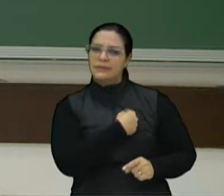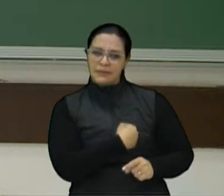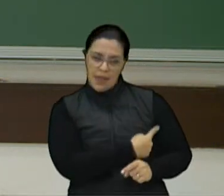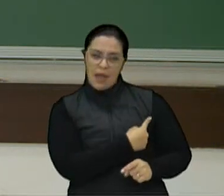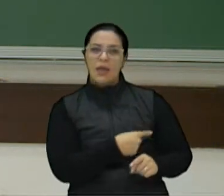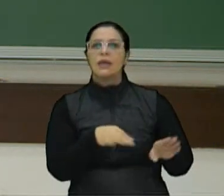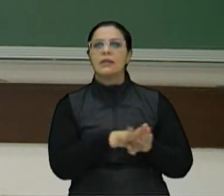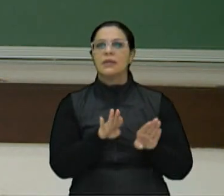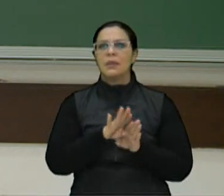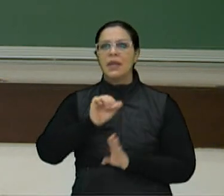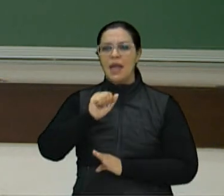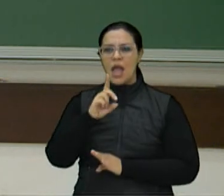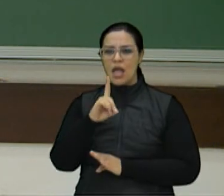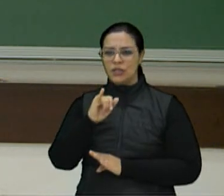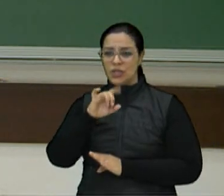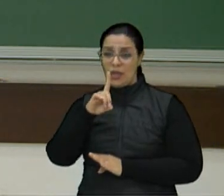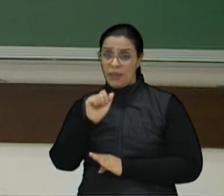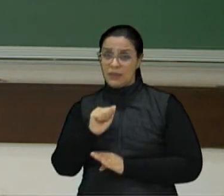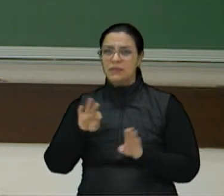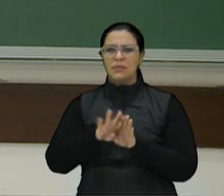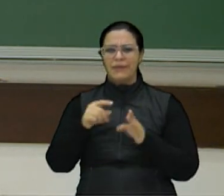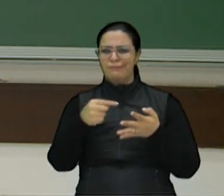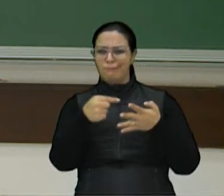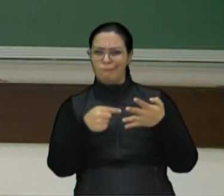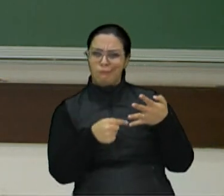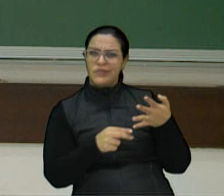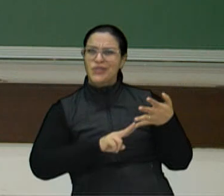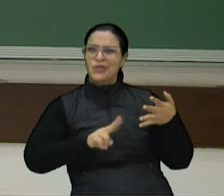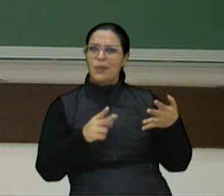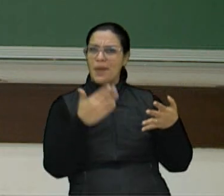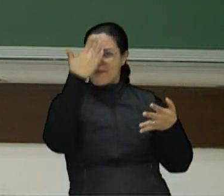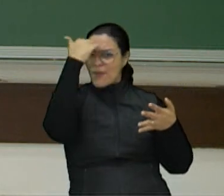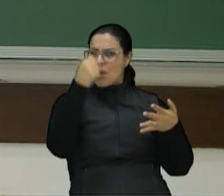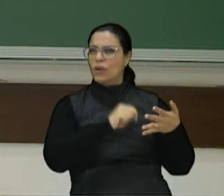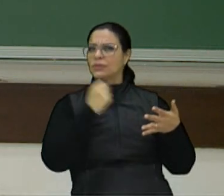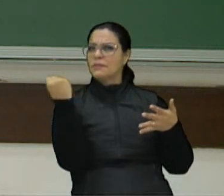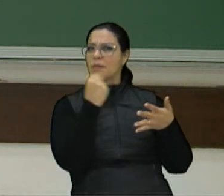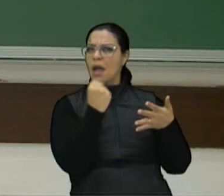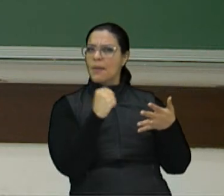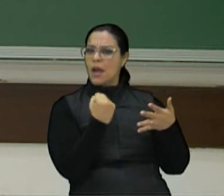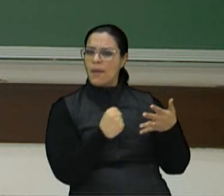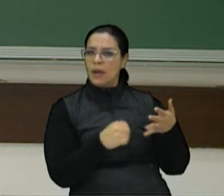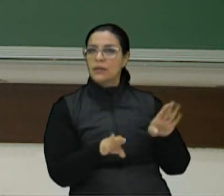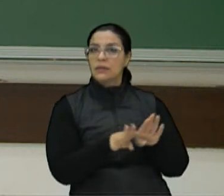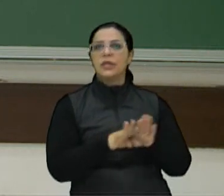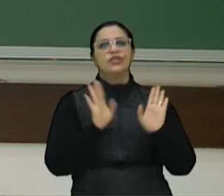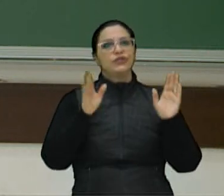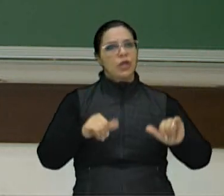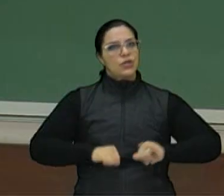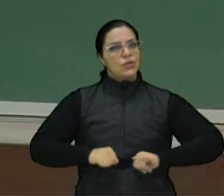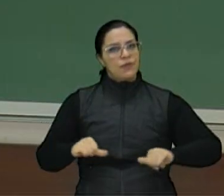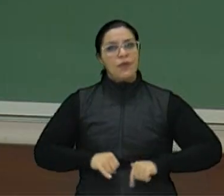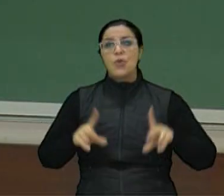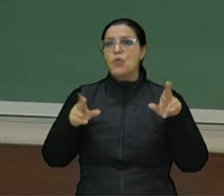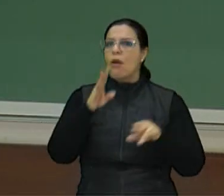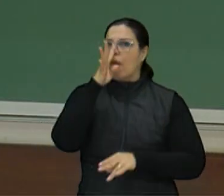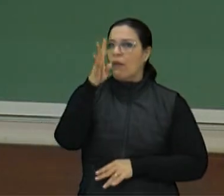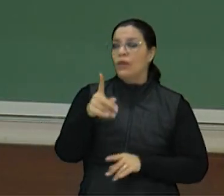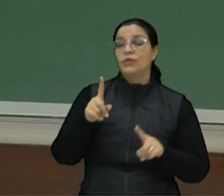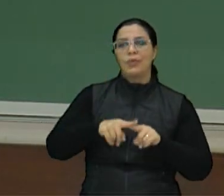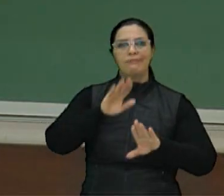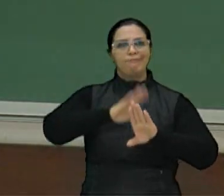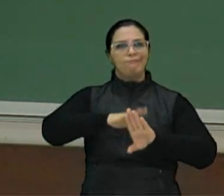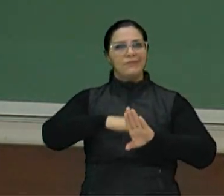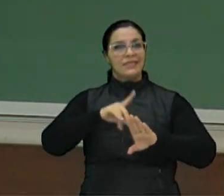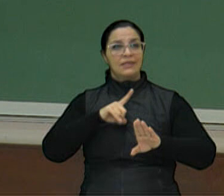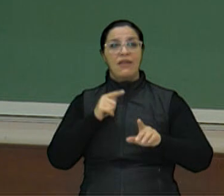Adidas, várias outras empresas dessas gigantes já passaram, já sofreram a mesma crítica. Você pode